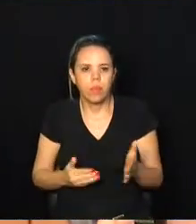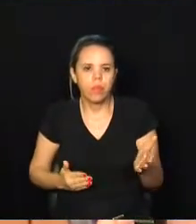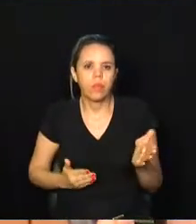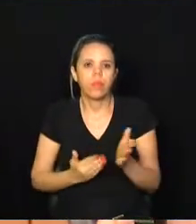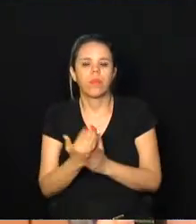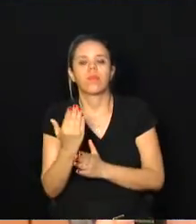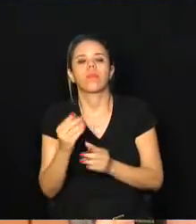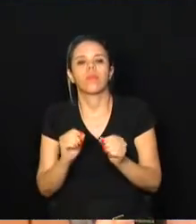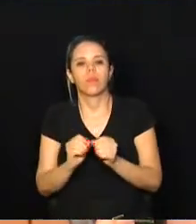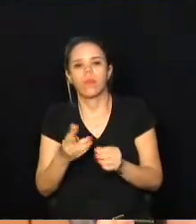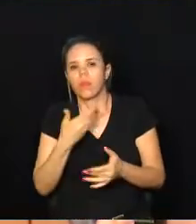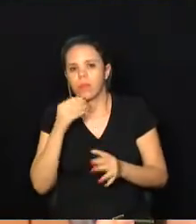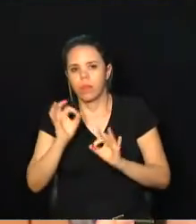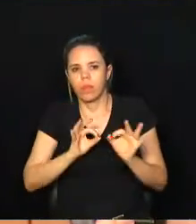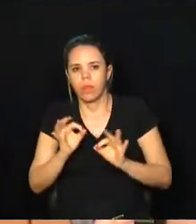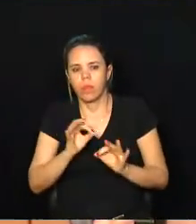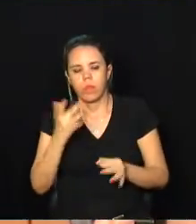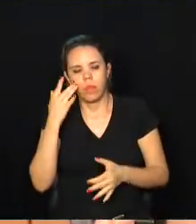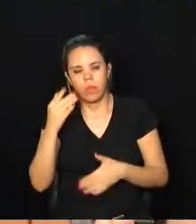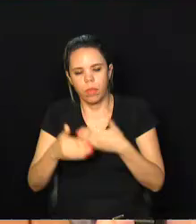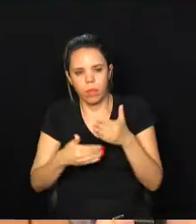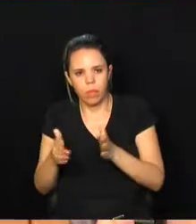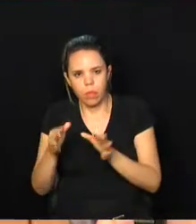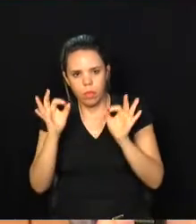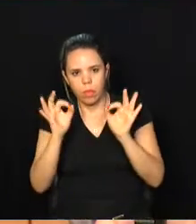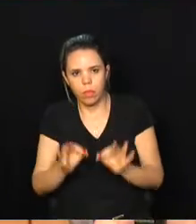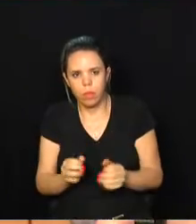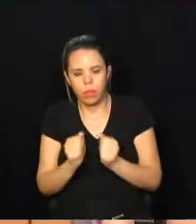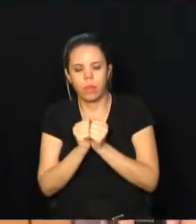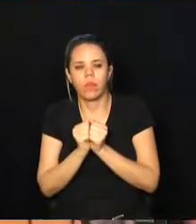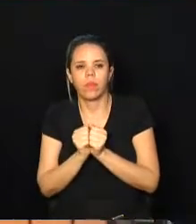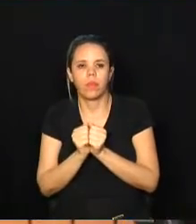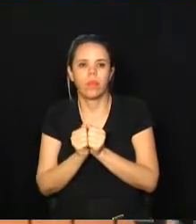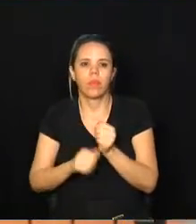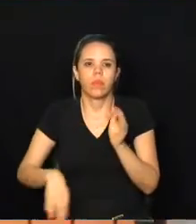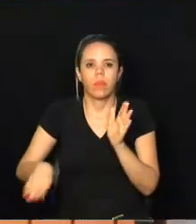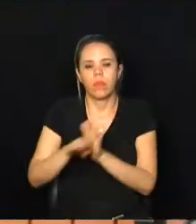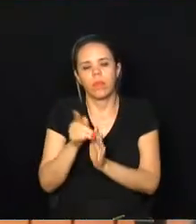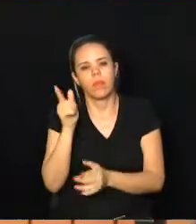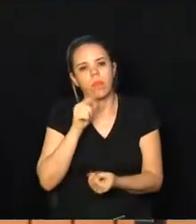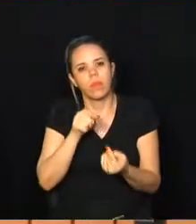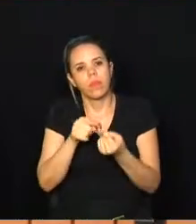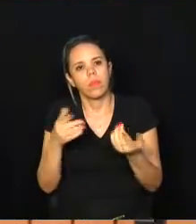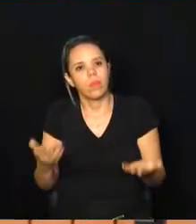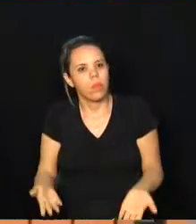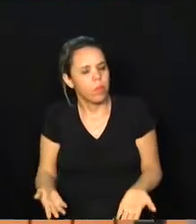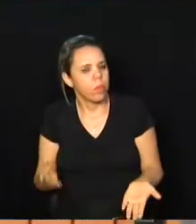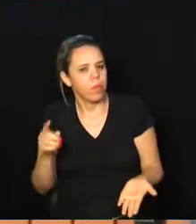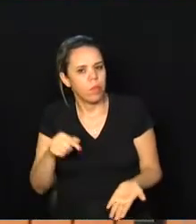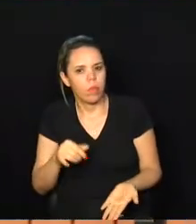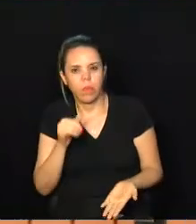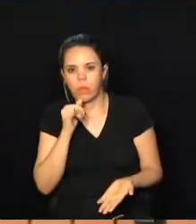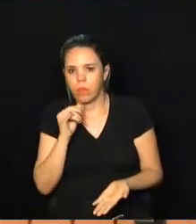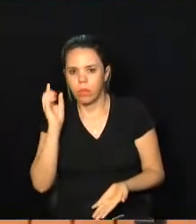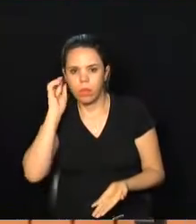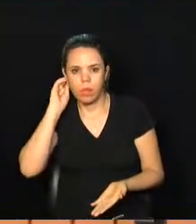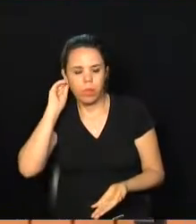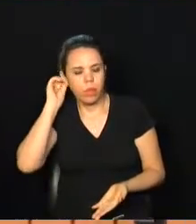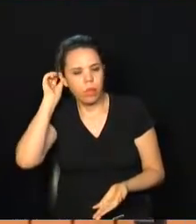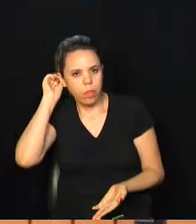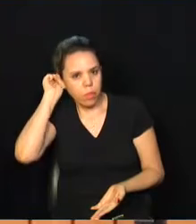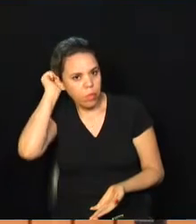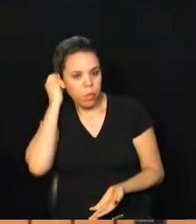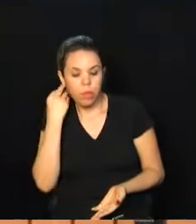e melhorias, que eu acho que a gente está indo para o caminho certo, juntos chegaremos lá, né, nessa ideia